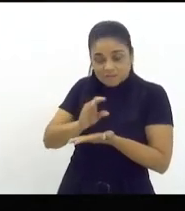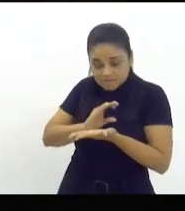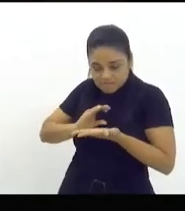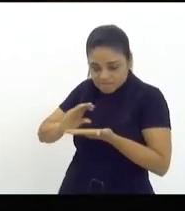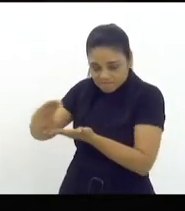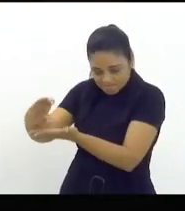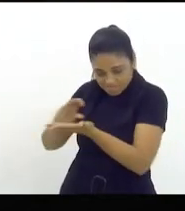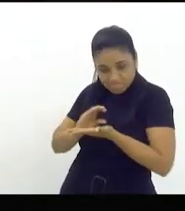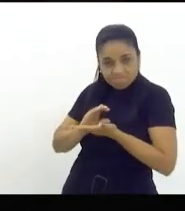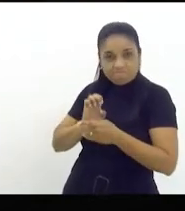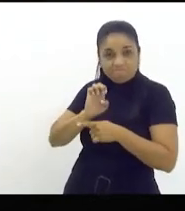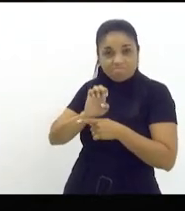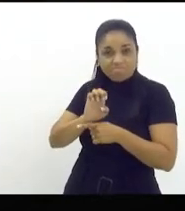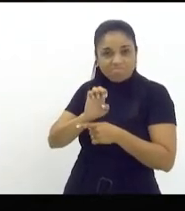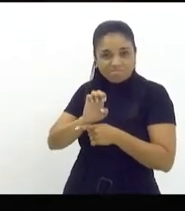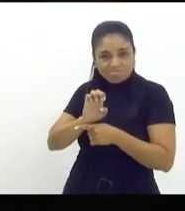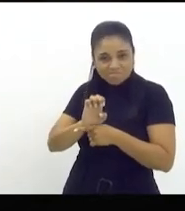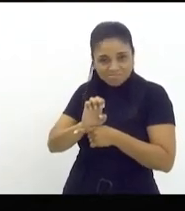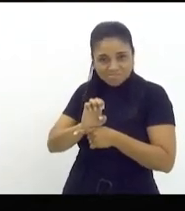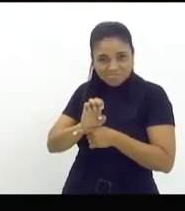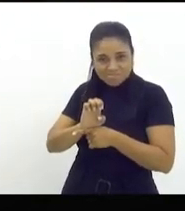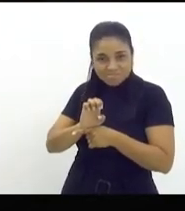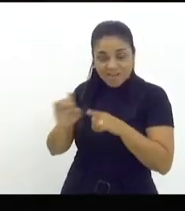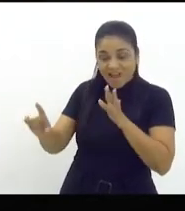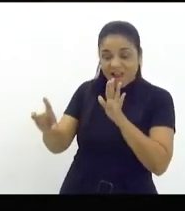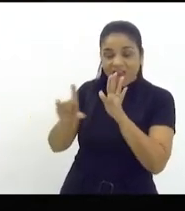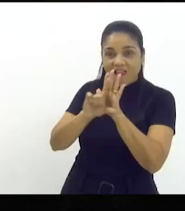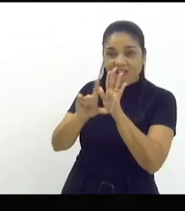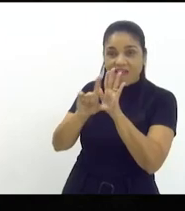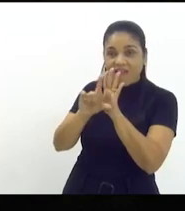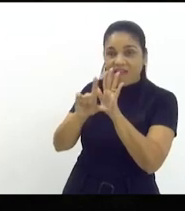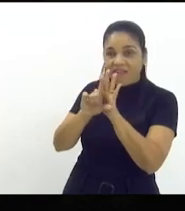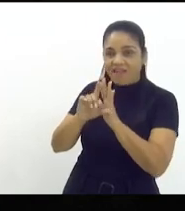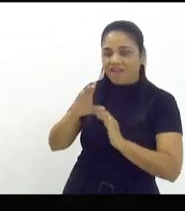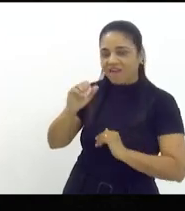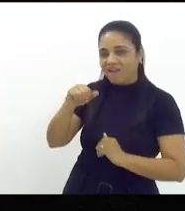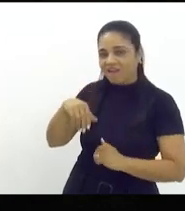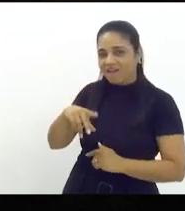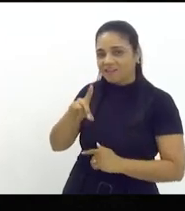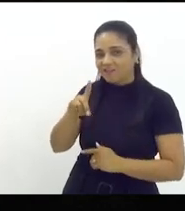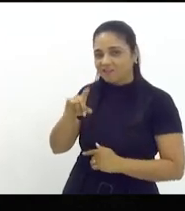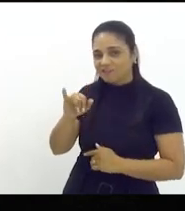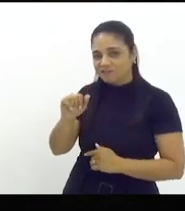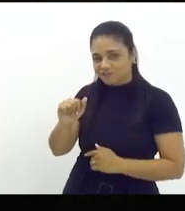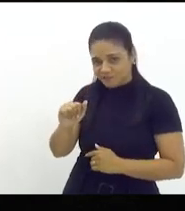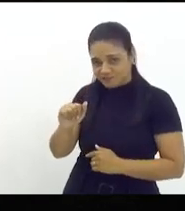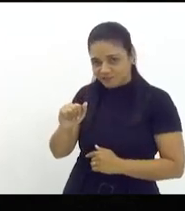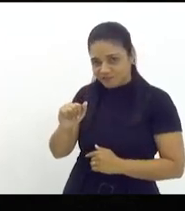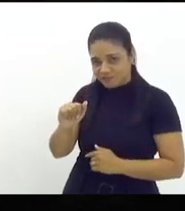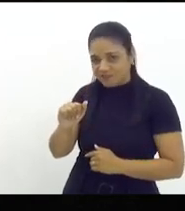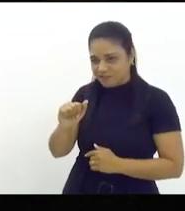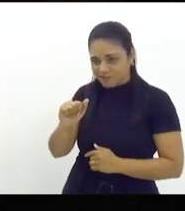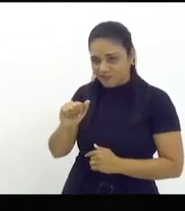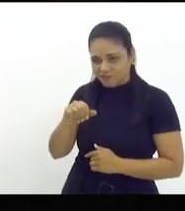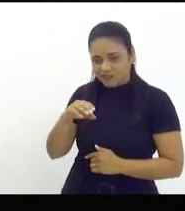do Rio de Janeiro a famosa lei kandir lá de 1996